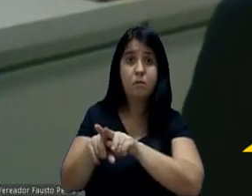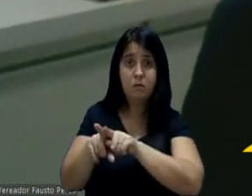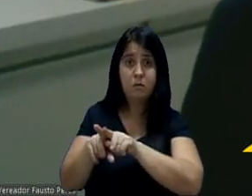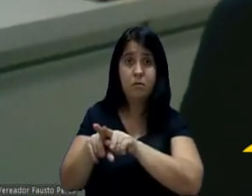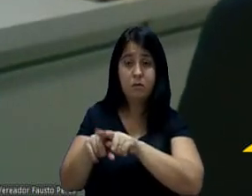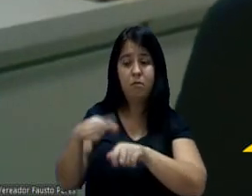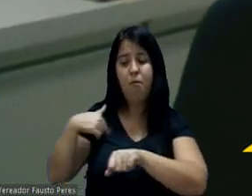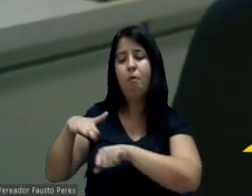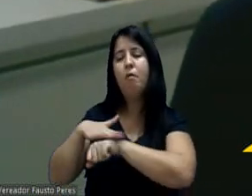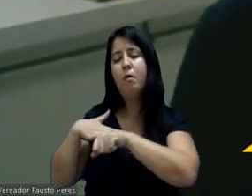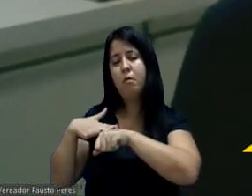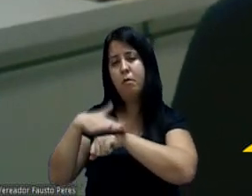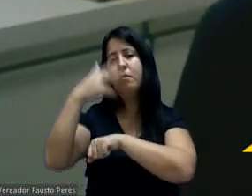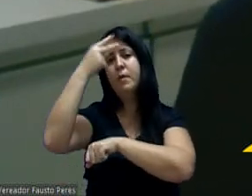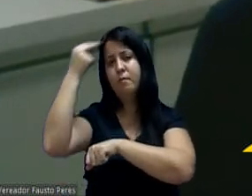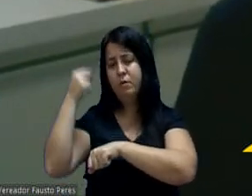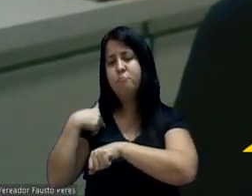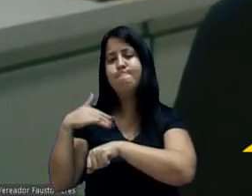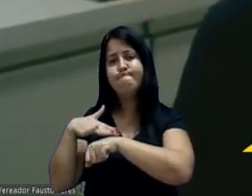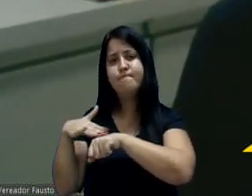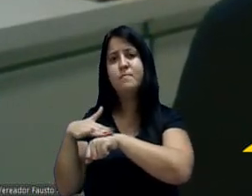prefeito, conversei na questão